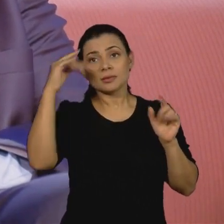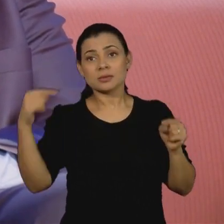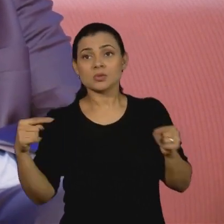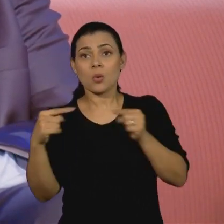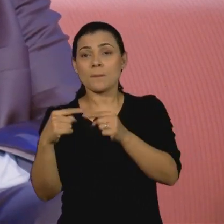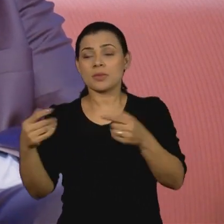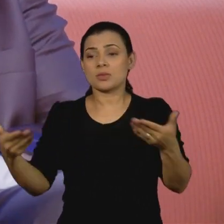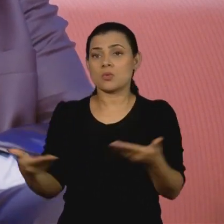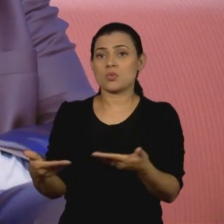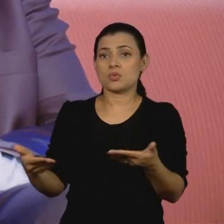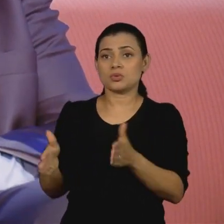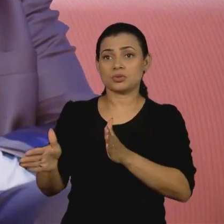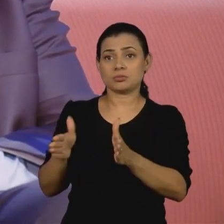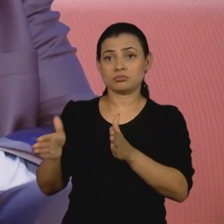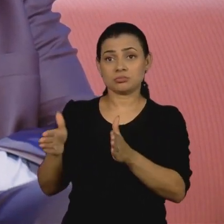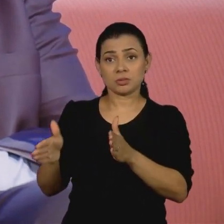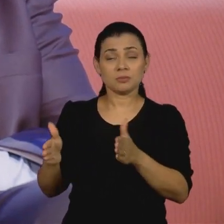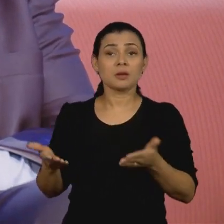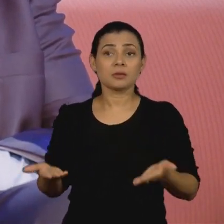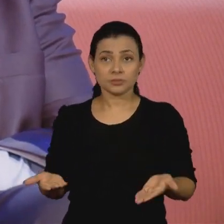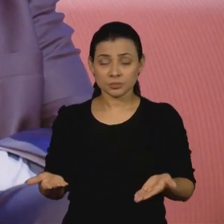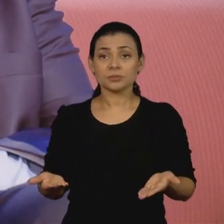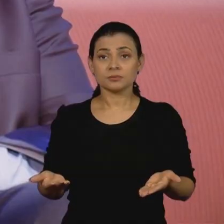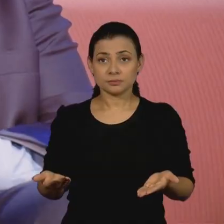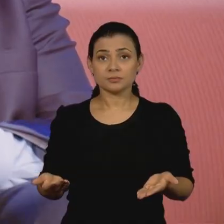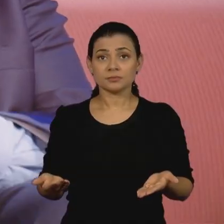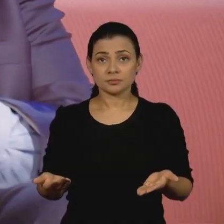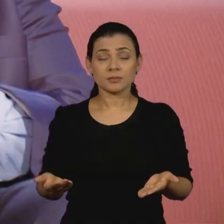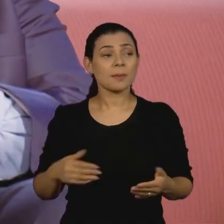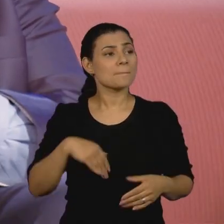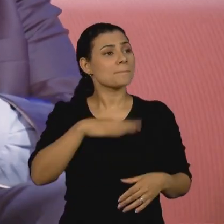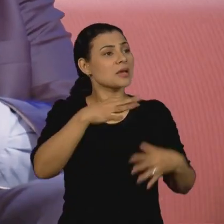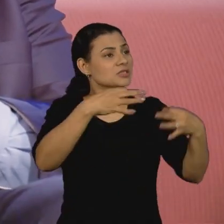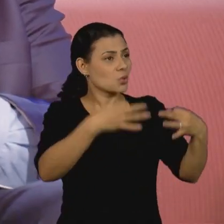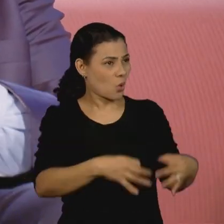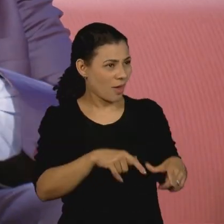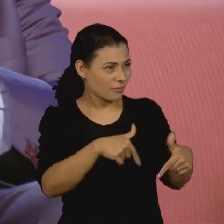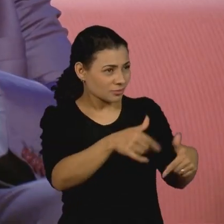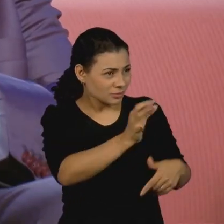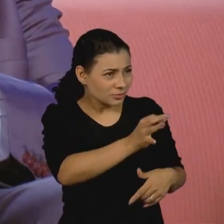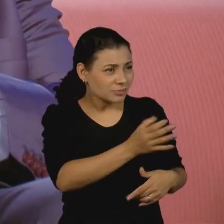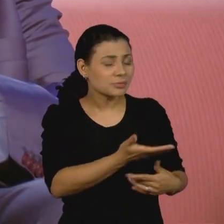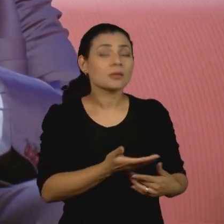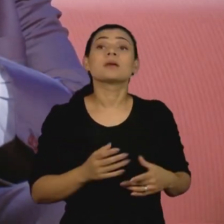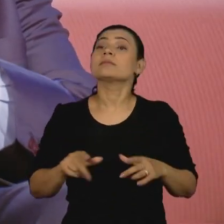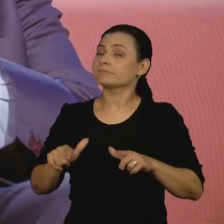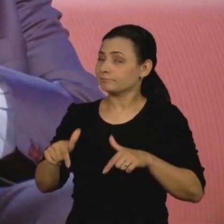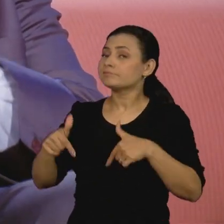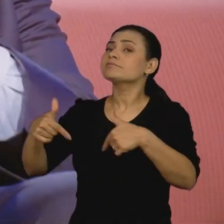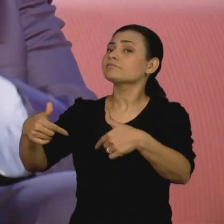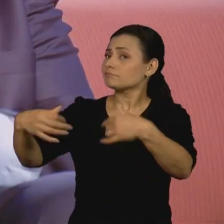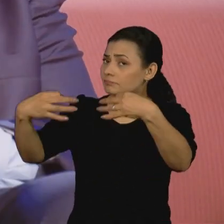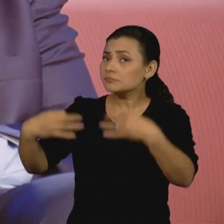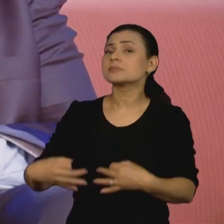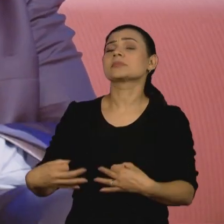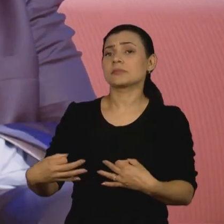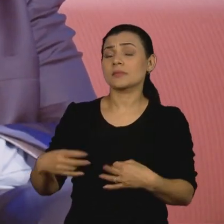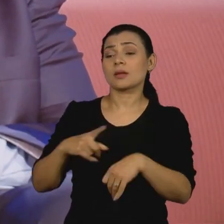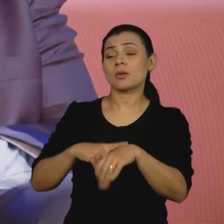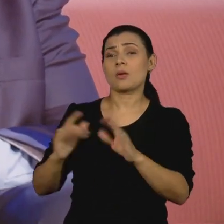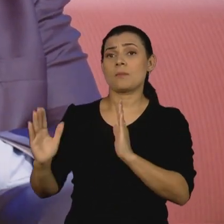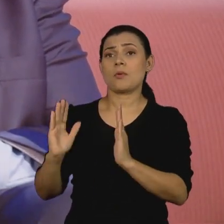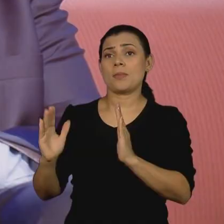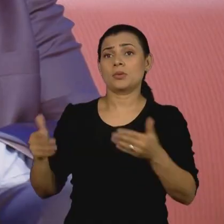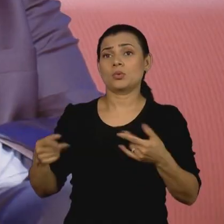mais adequada para aquele momento. Da maneira mais correta possível. Da maneira mais correta e de acordo com o momento que nós estamos